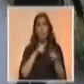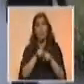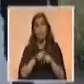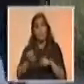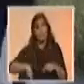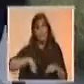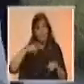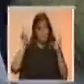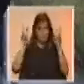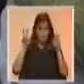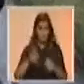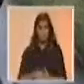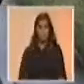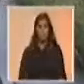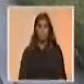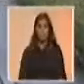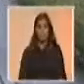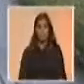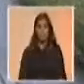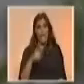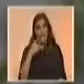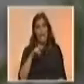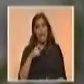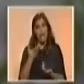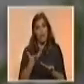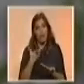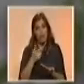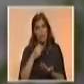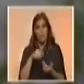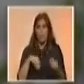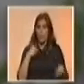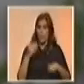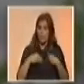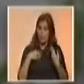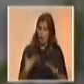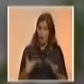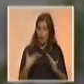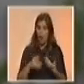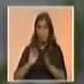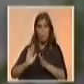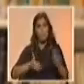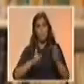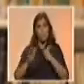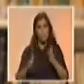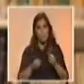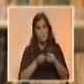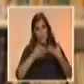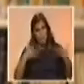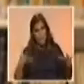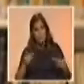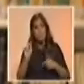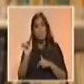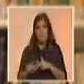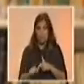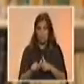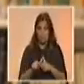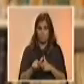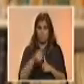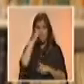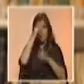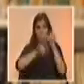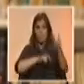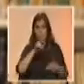uma tendência, sobretudo no momento atual, para produzir mais e mais barato. As pessoas têm